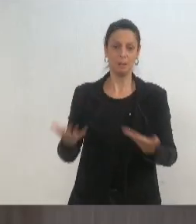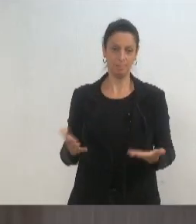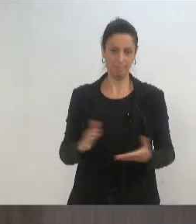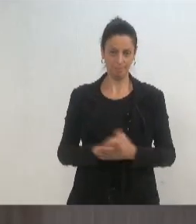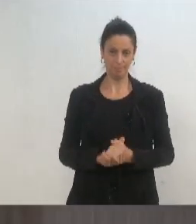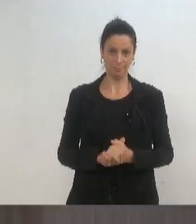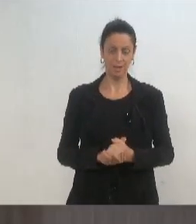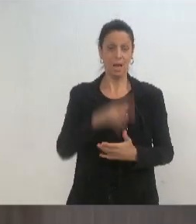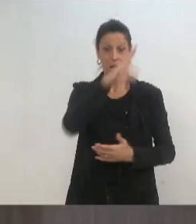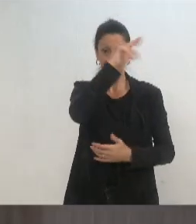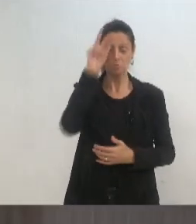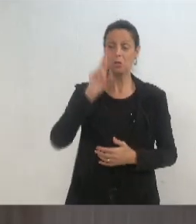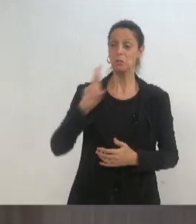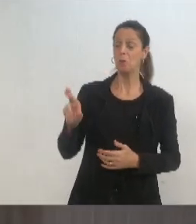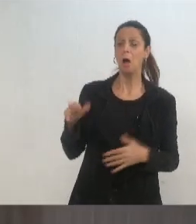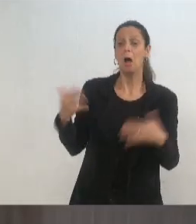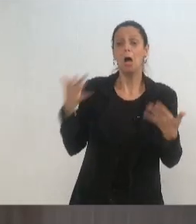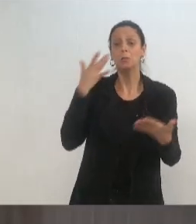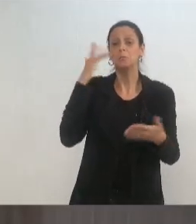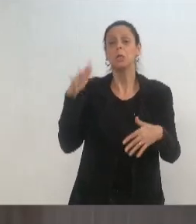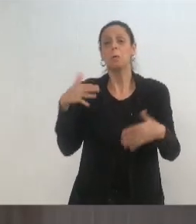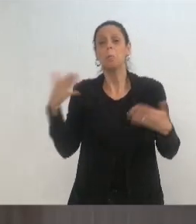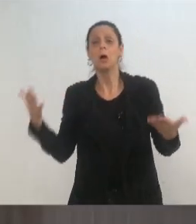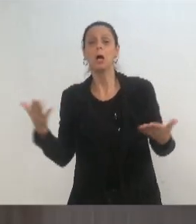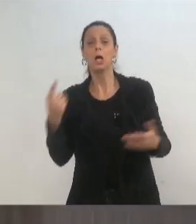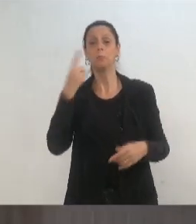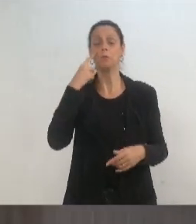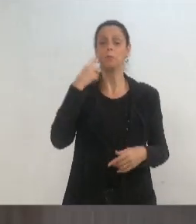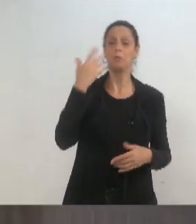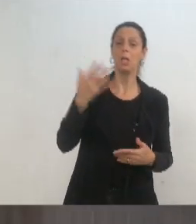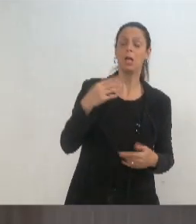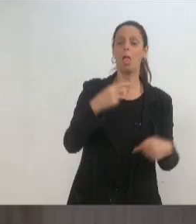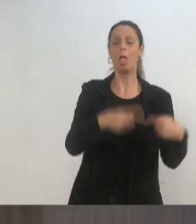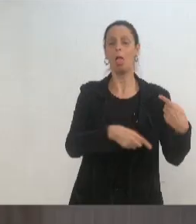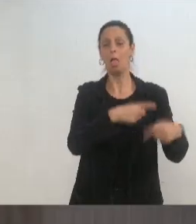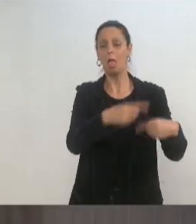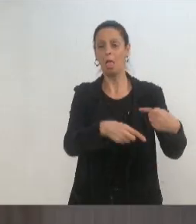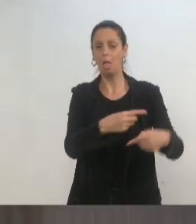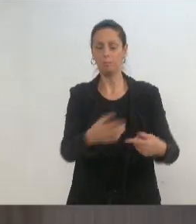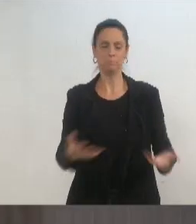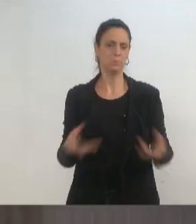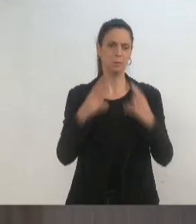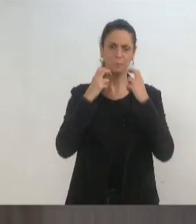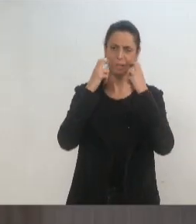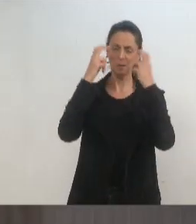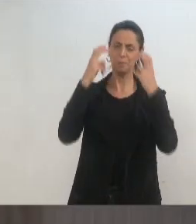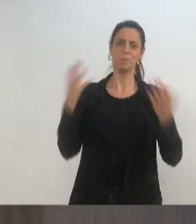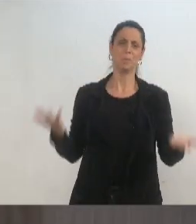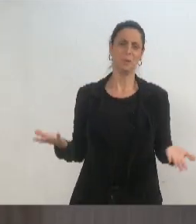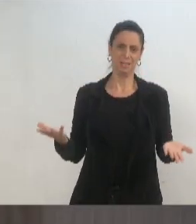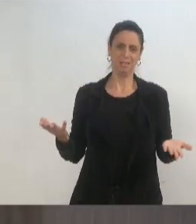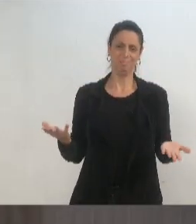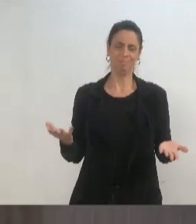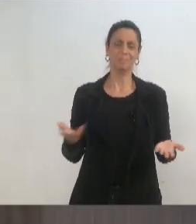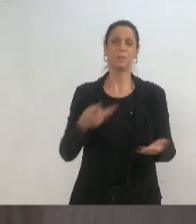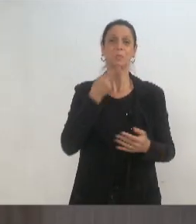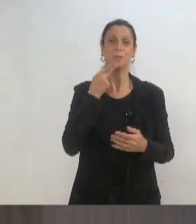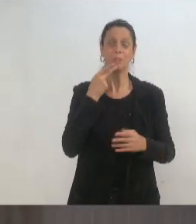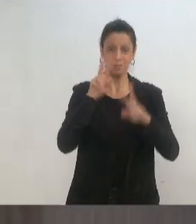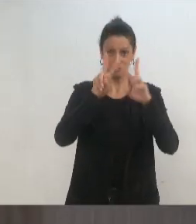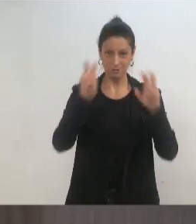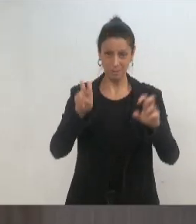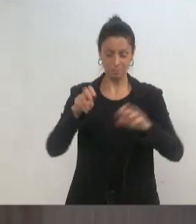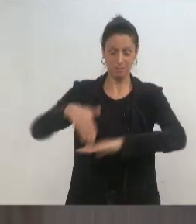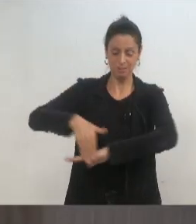diz que não sei quando, vamos ver, vamos fazer lá não sei quando, ou seja, é uma vergonha. Então, assim, a gente falar de pavimentação, quando nem o sistema de